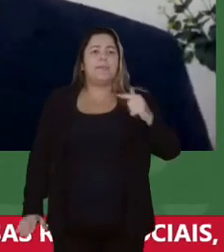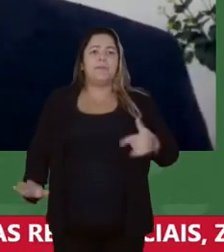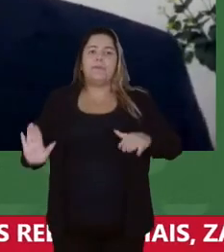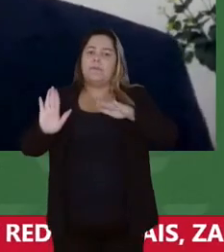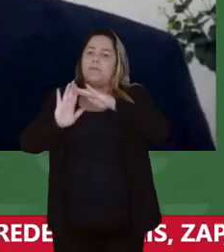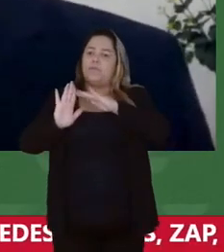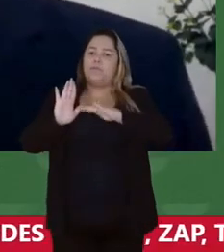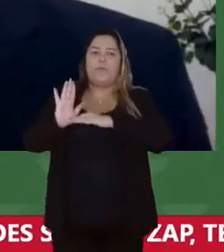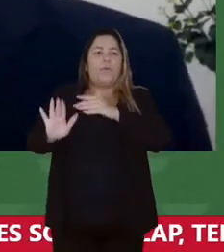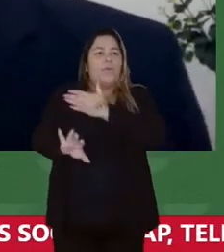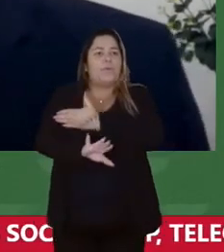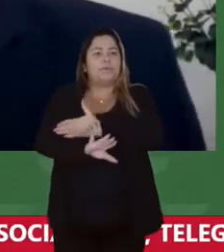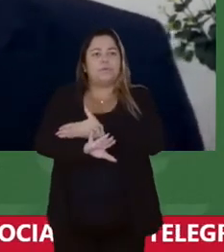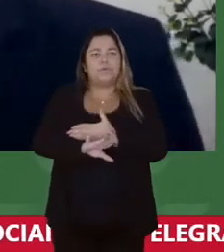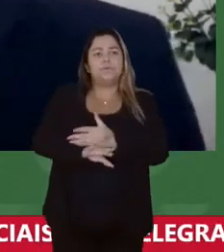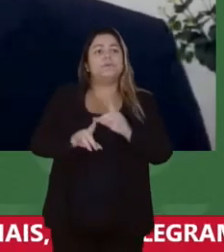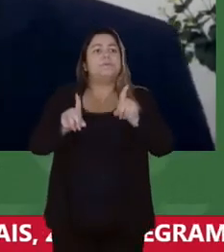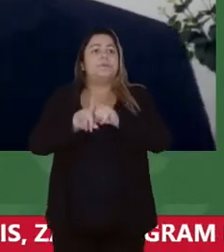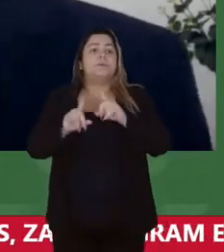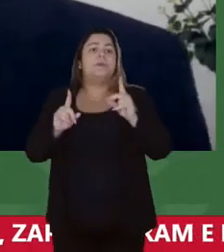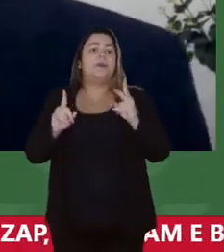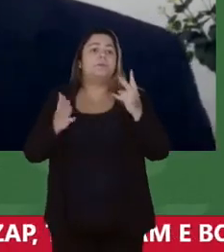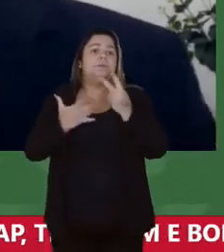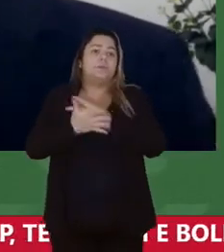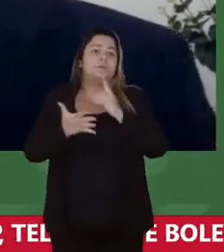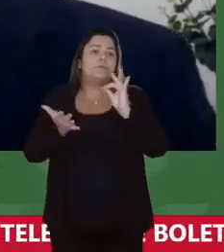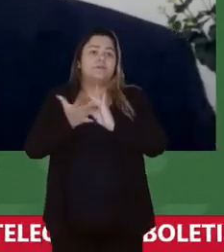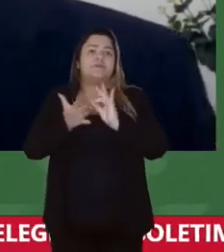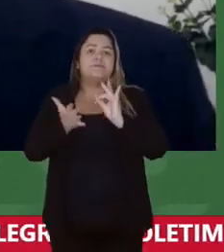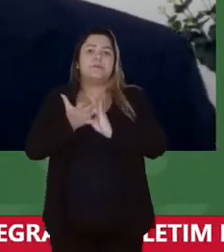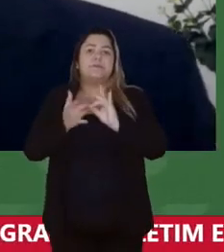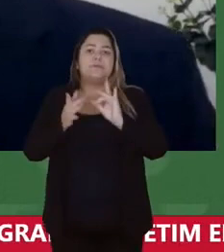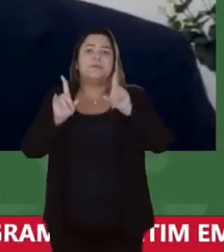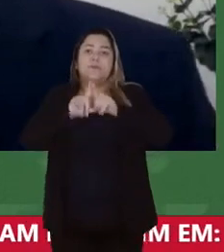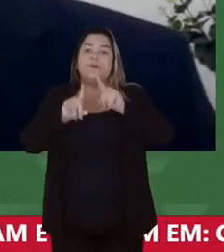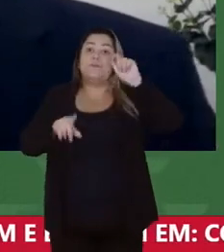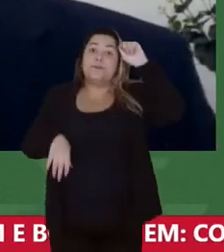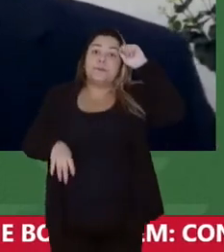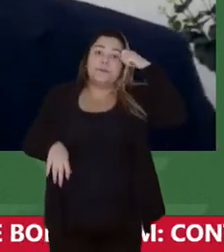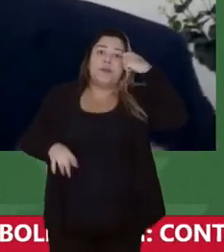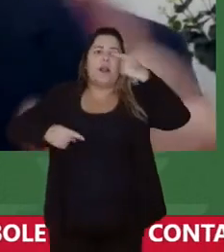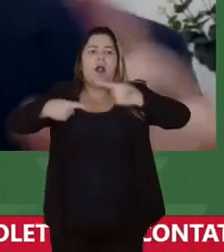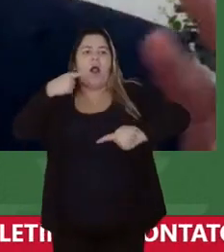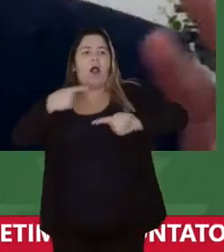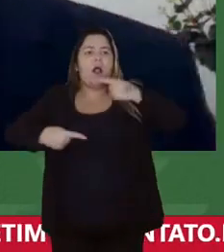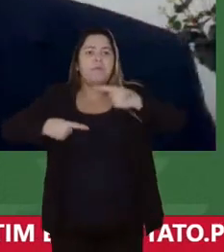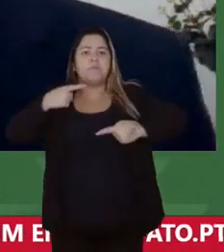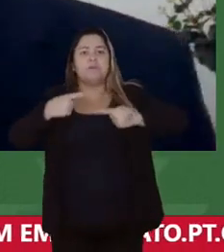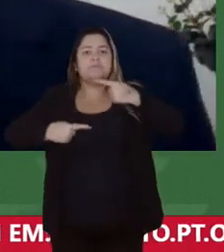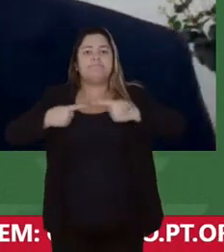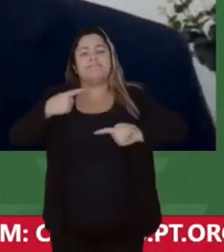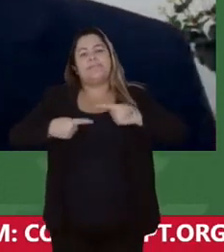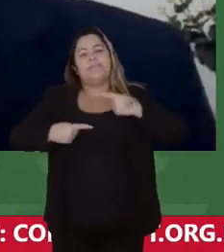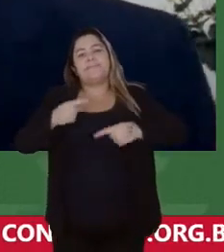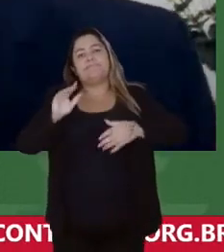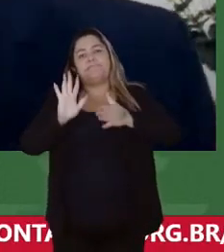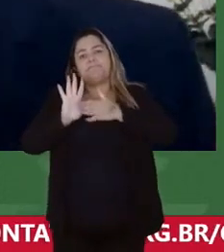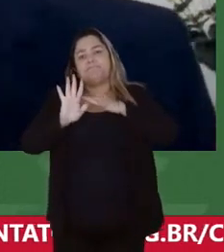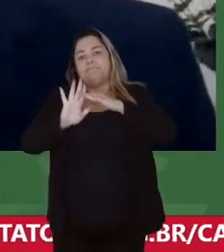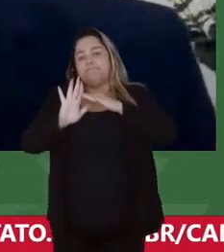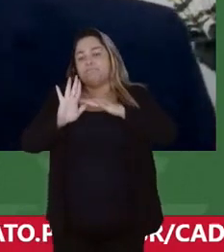costumes. O que existe, na verdade, o que traz preconceito para o debate da chamada pauta de